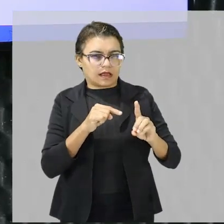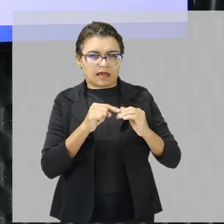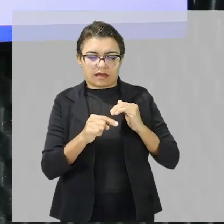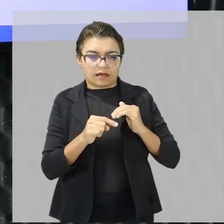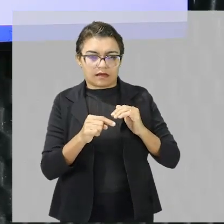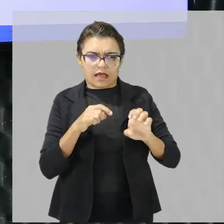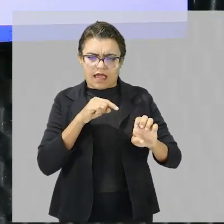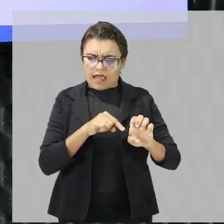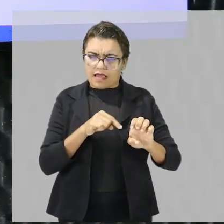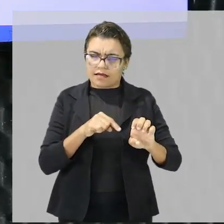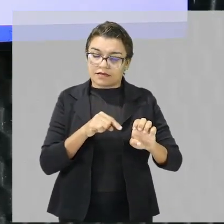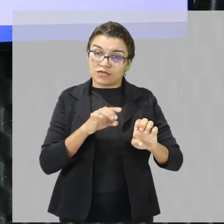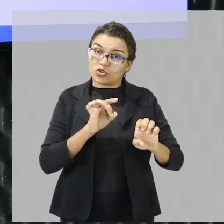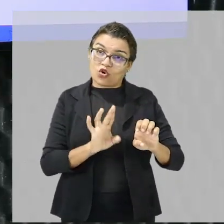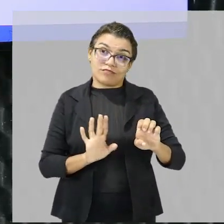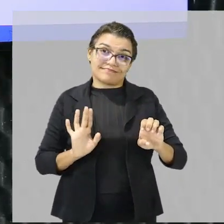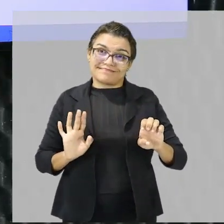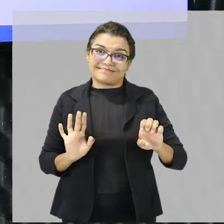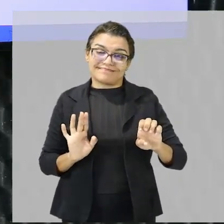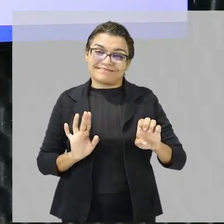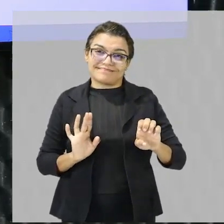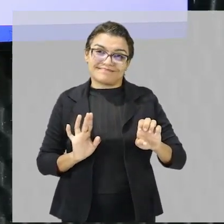que ela responde? Bom, só sobrou ela, né?